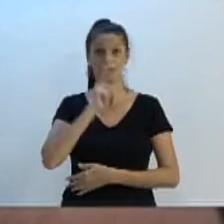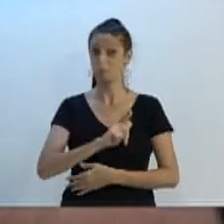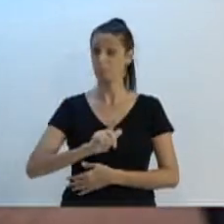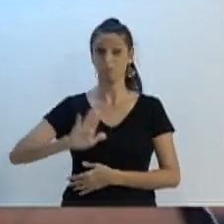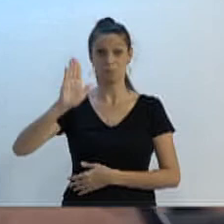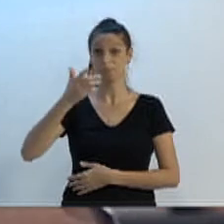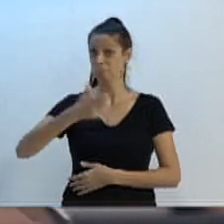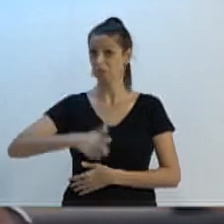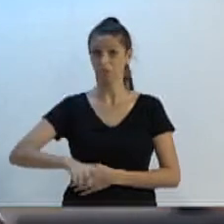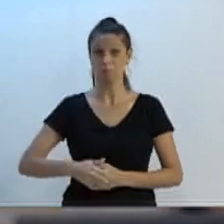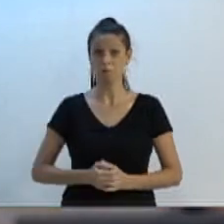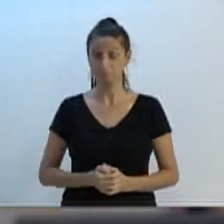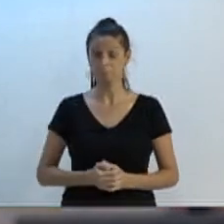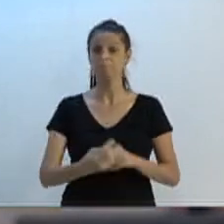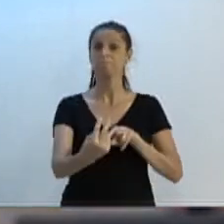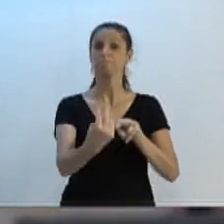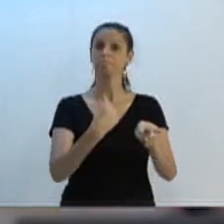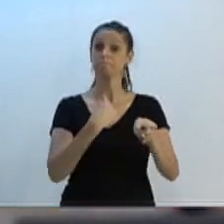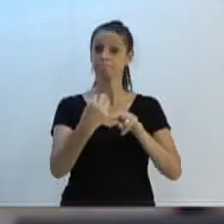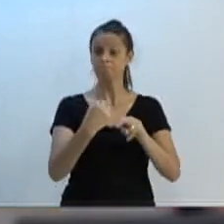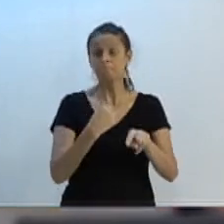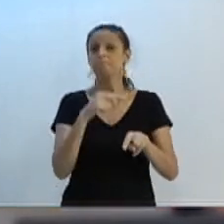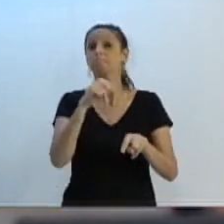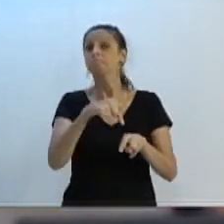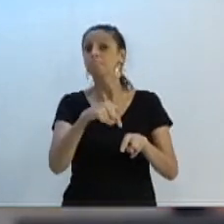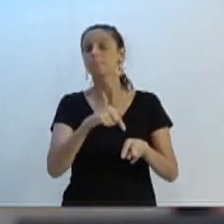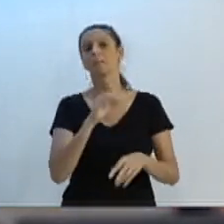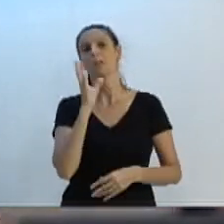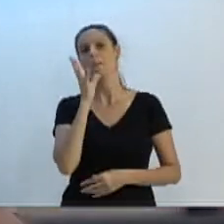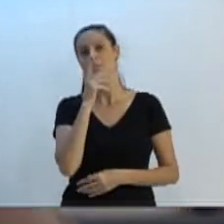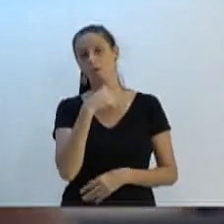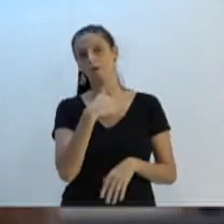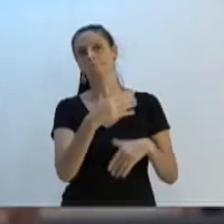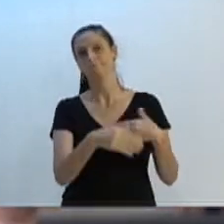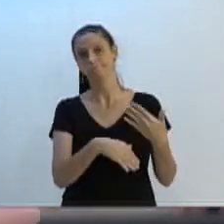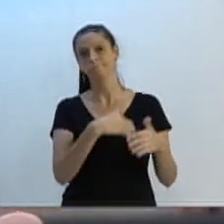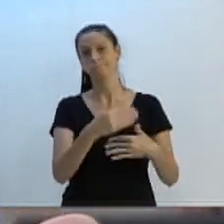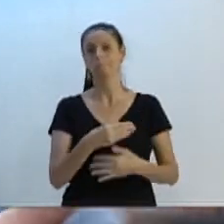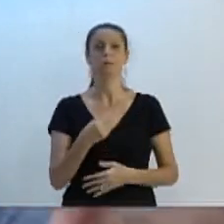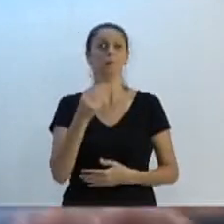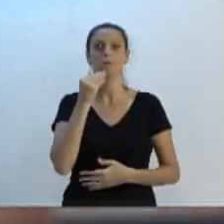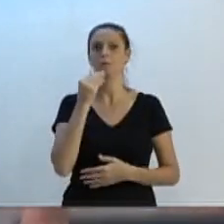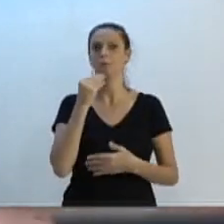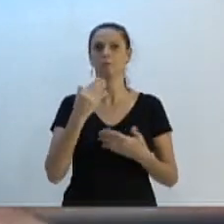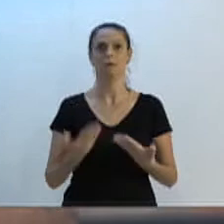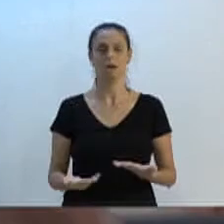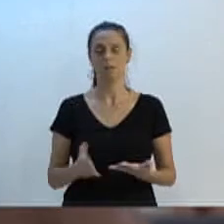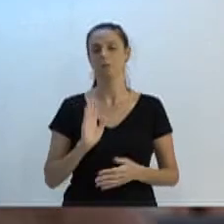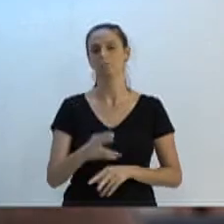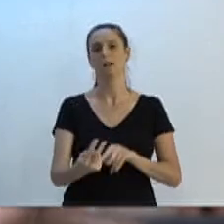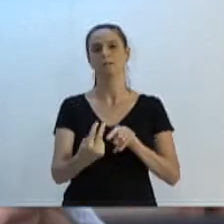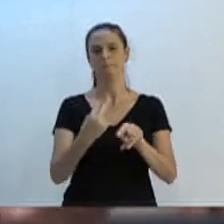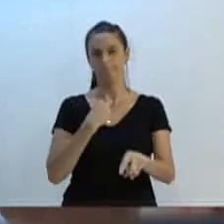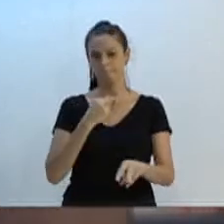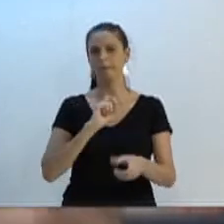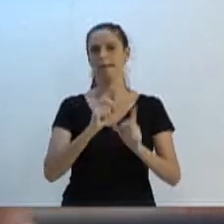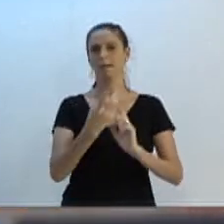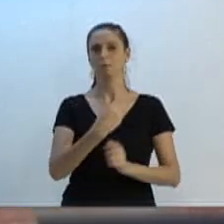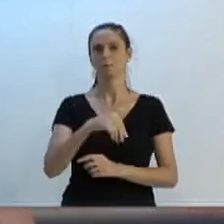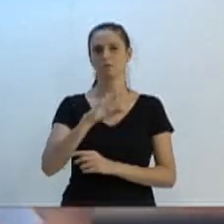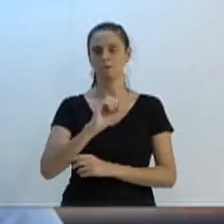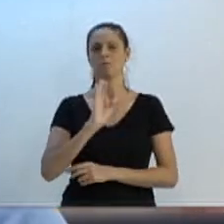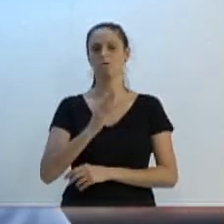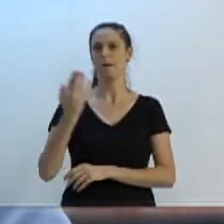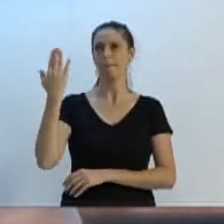a duplicação acontecendo como se esperava que acontecesse lógico que é uma demanda antiga que houve falhas de